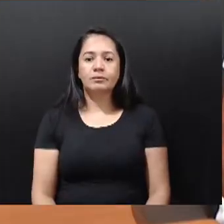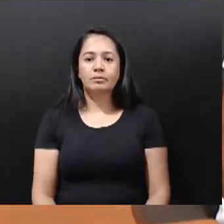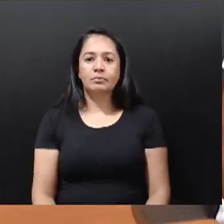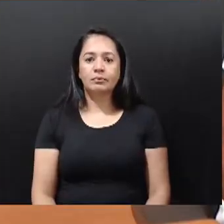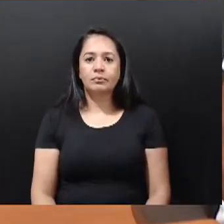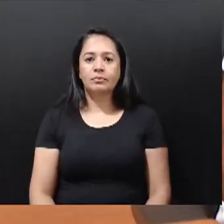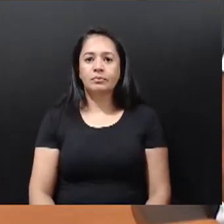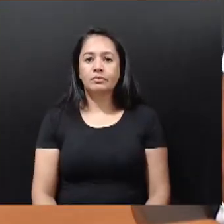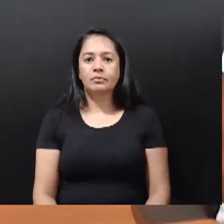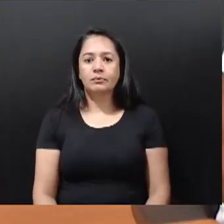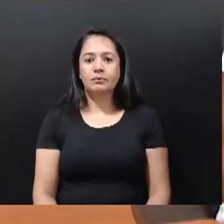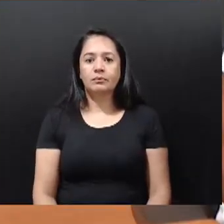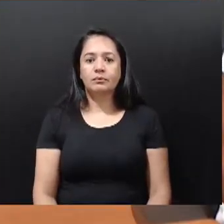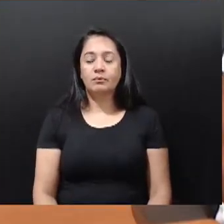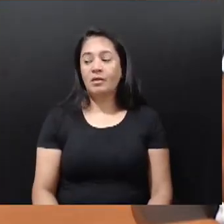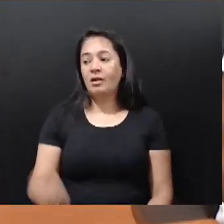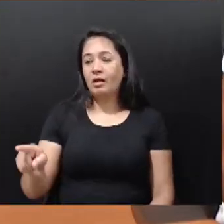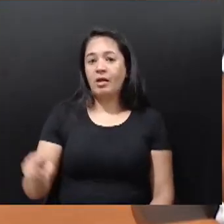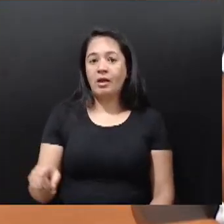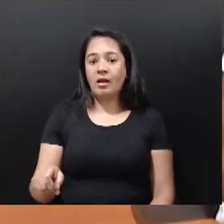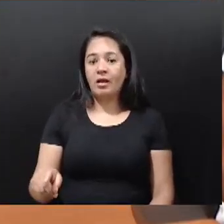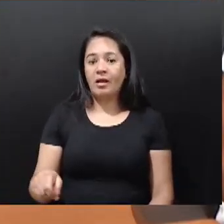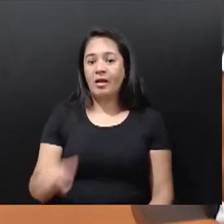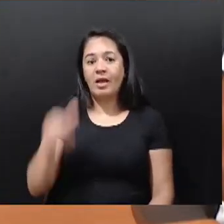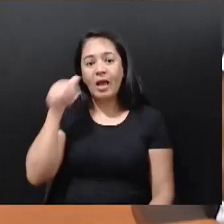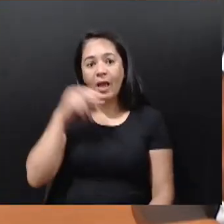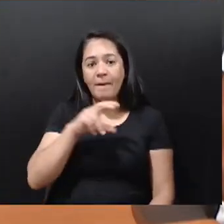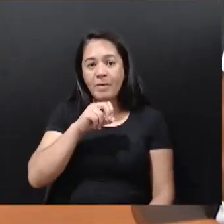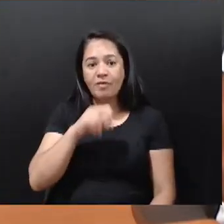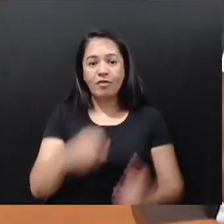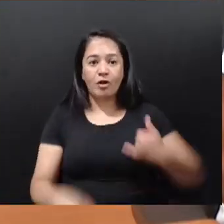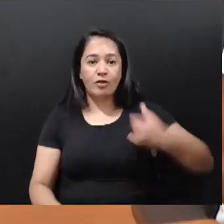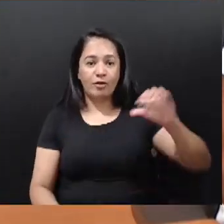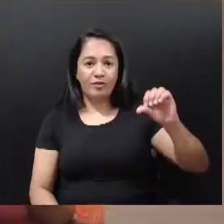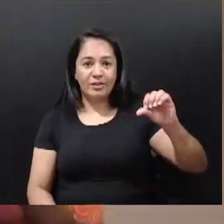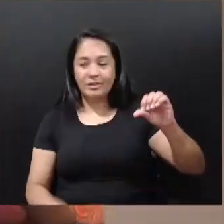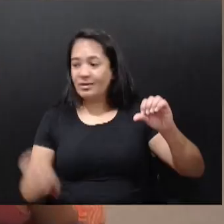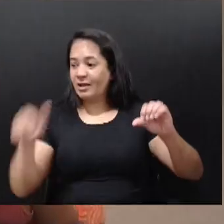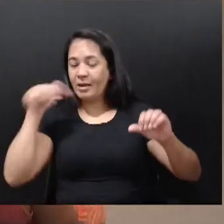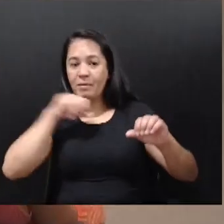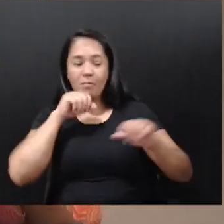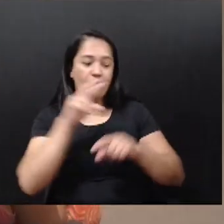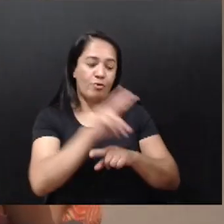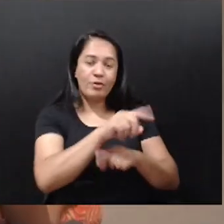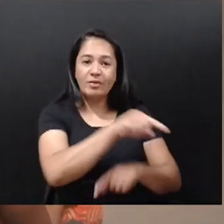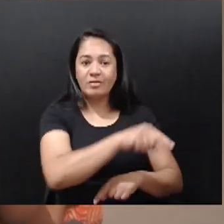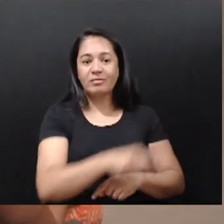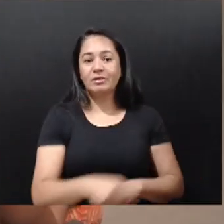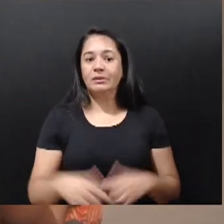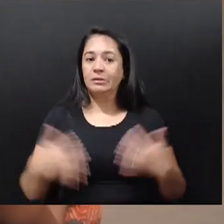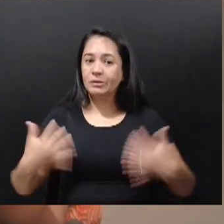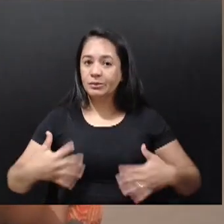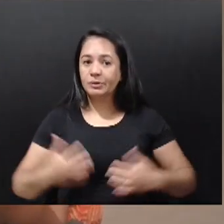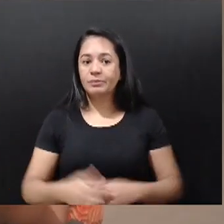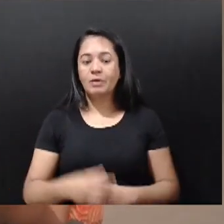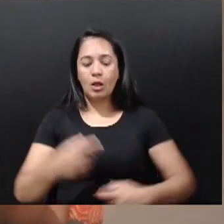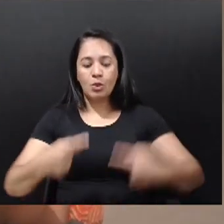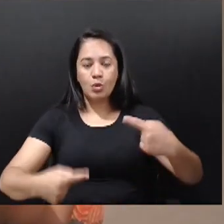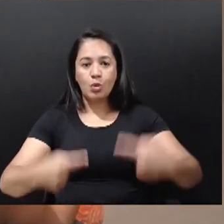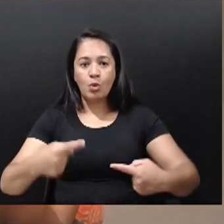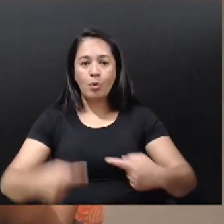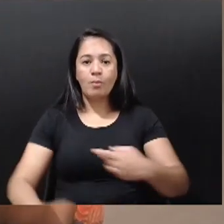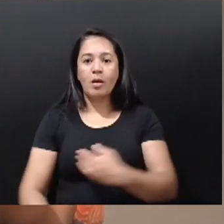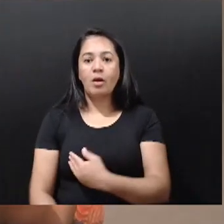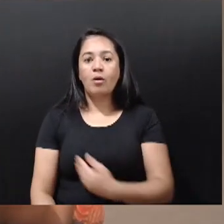e ela cuida da minha avó, que tem 95. Né? Então, assim, é uma barra. No debate, o presidente da Associação